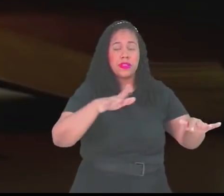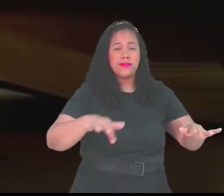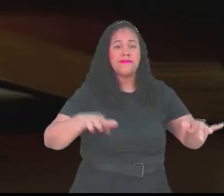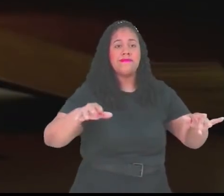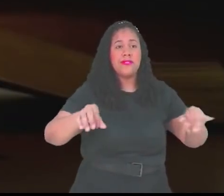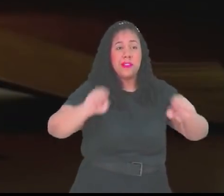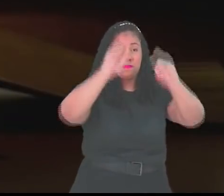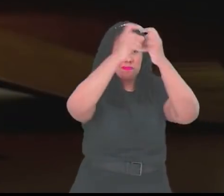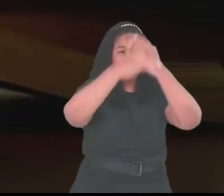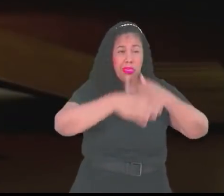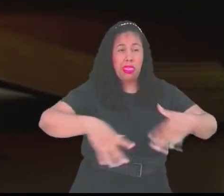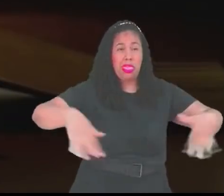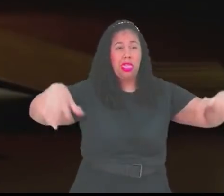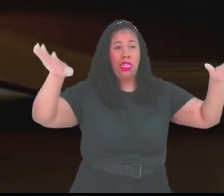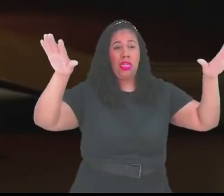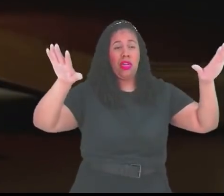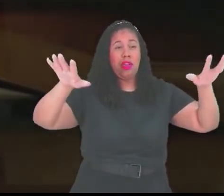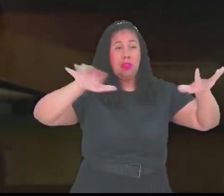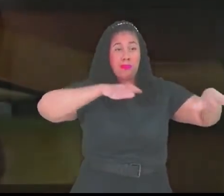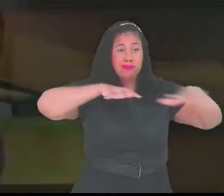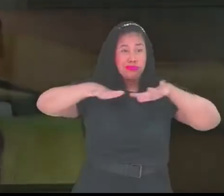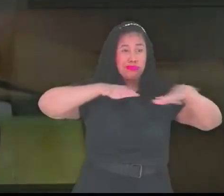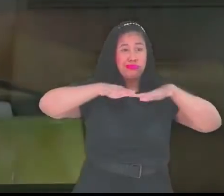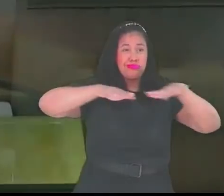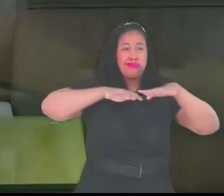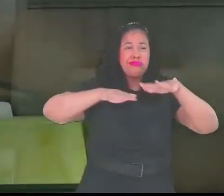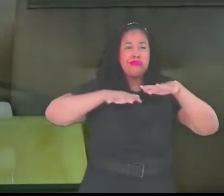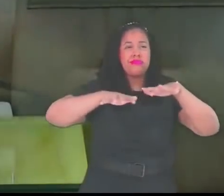cataclisma, um terremoto,